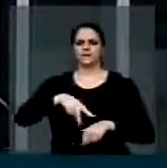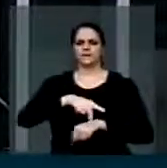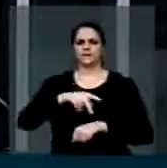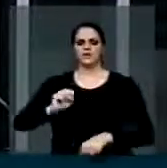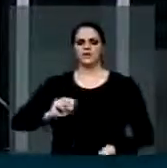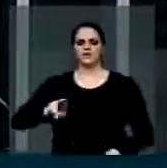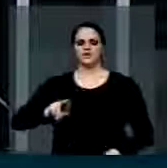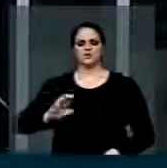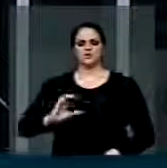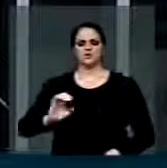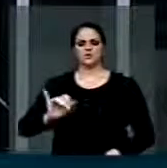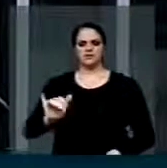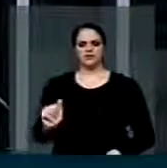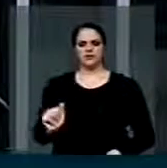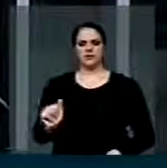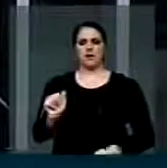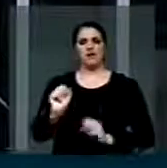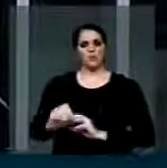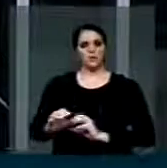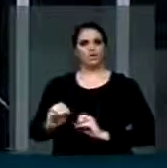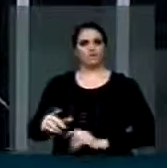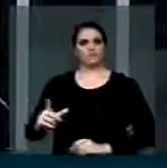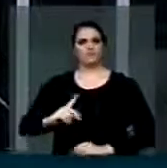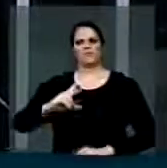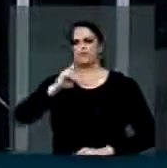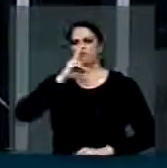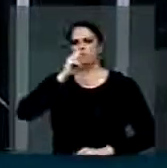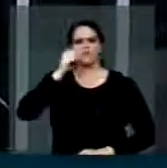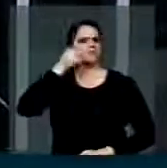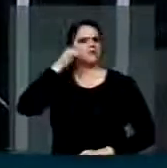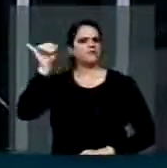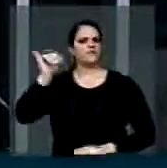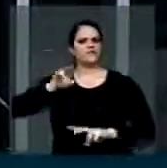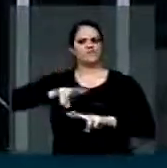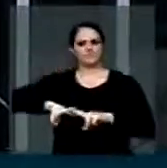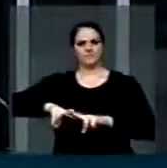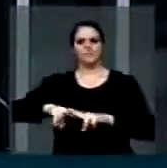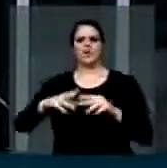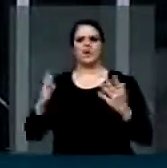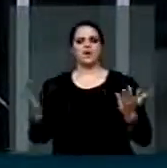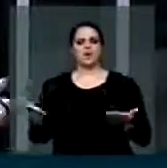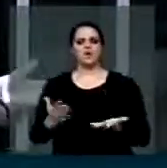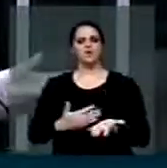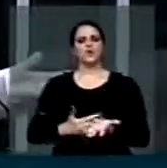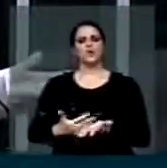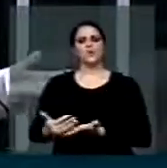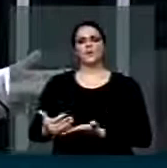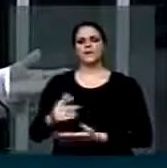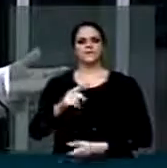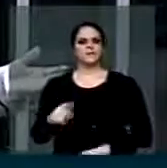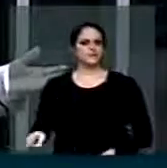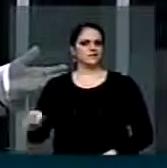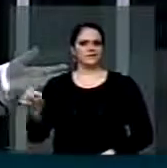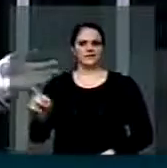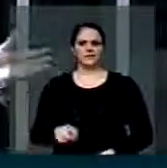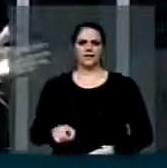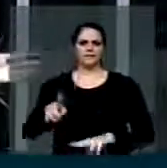poucos reclusos, ela agora começa a desativar os seus presídios,